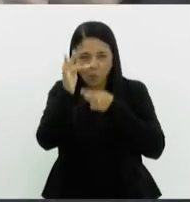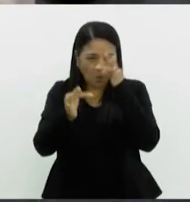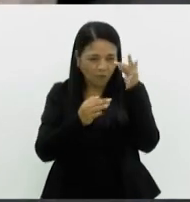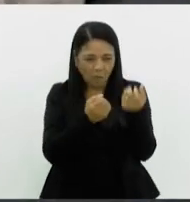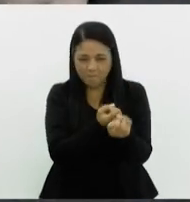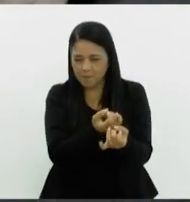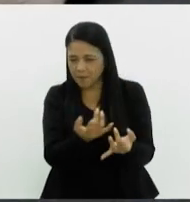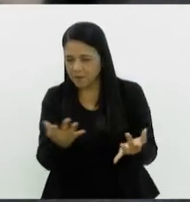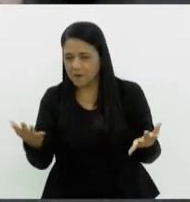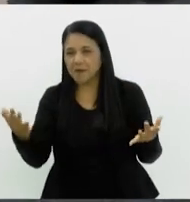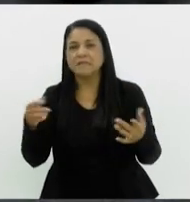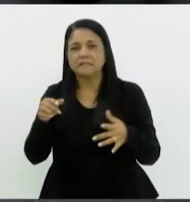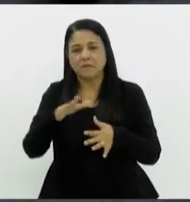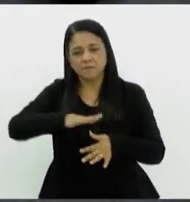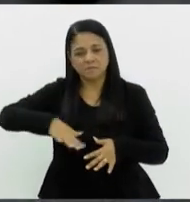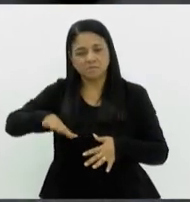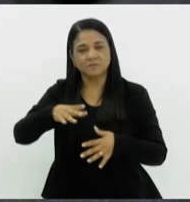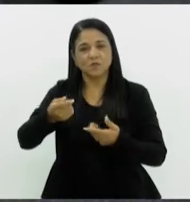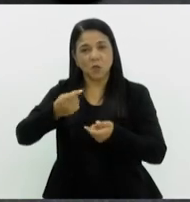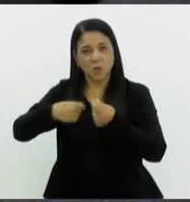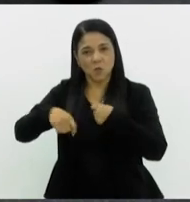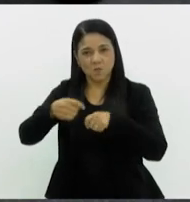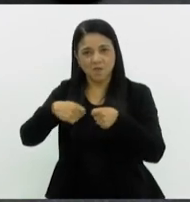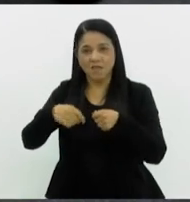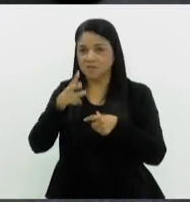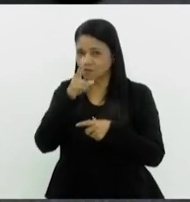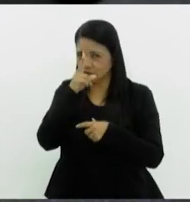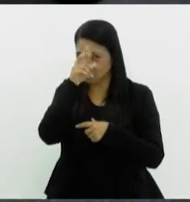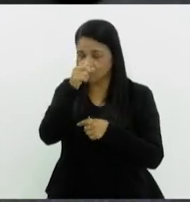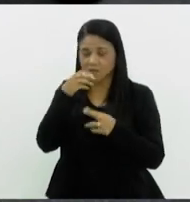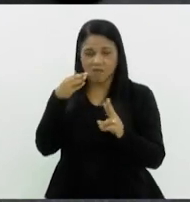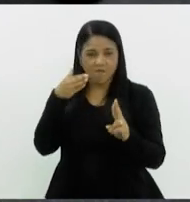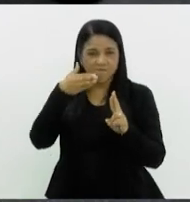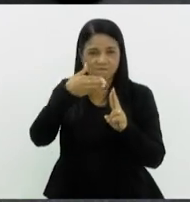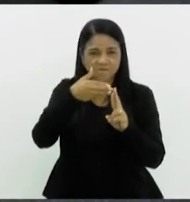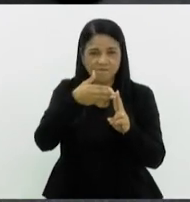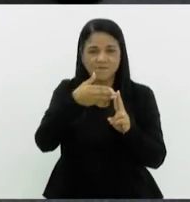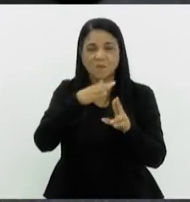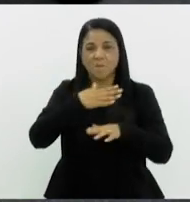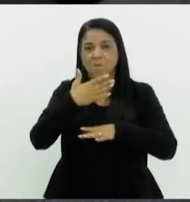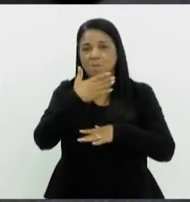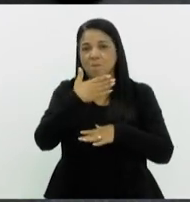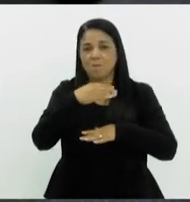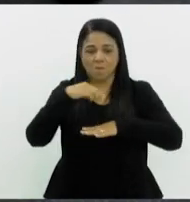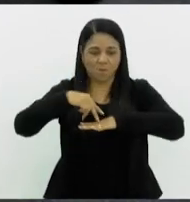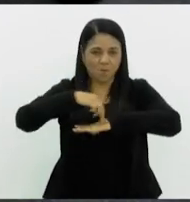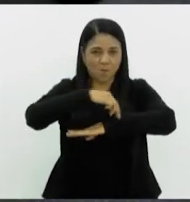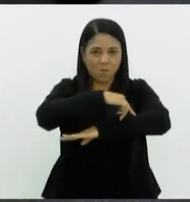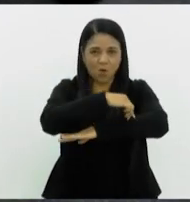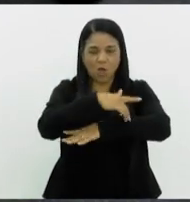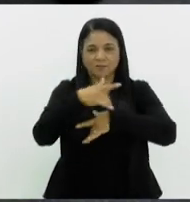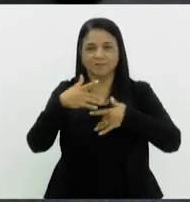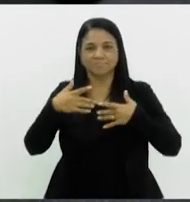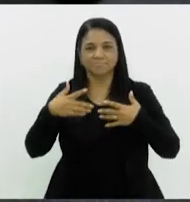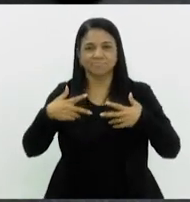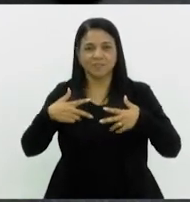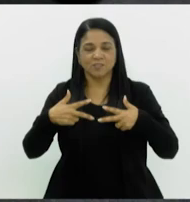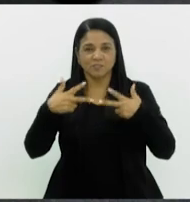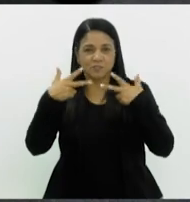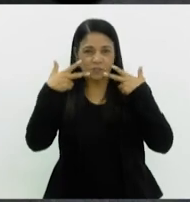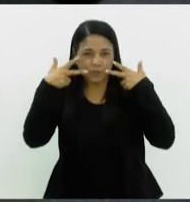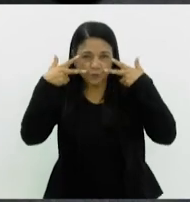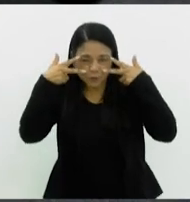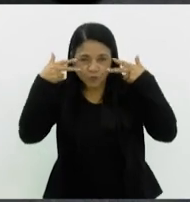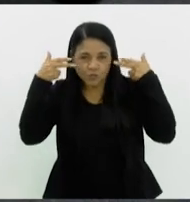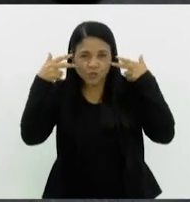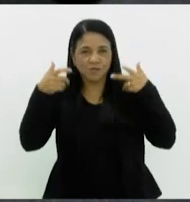que tem um comércio local muito forte, referência na moda íntima. Eu, como professora do Cefet, agora deputada também, conectada à